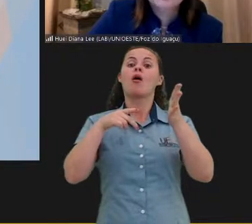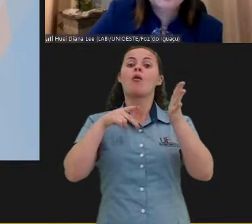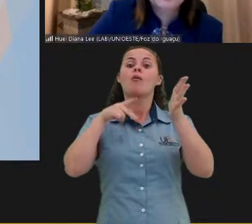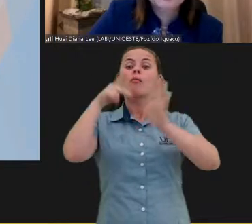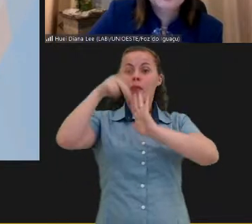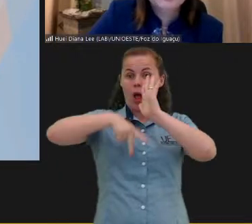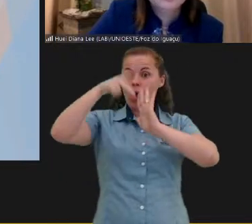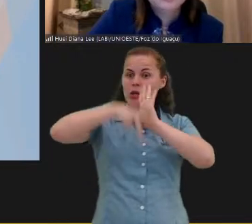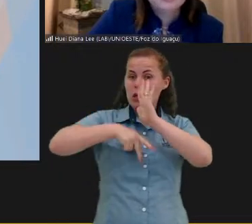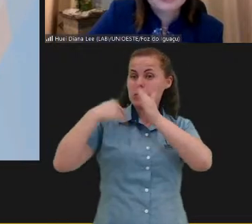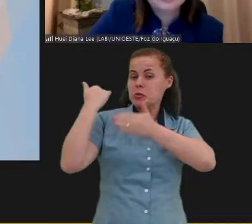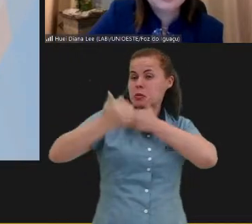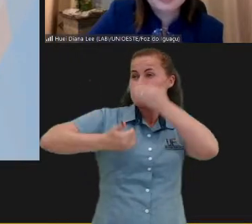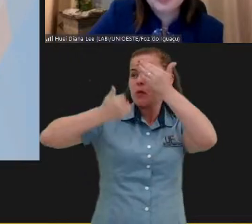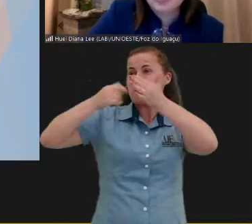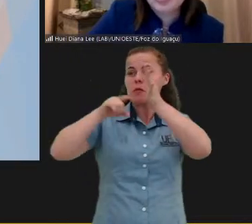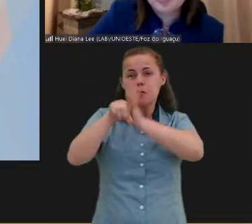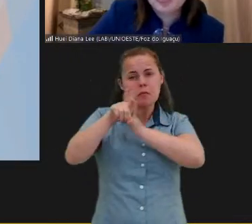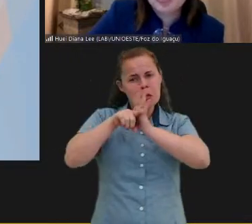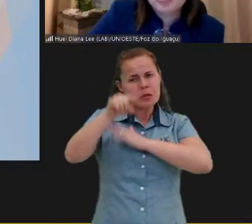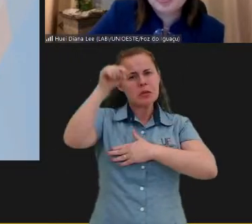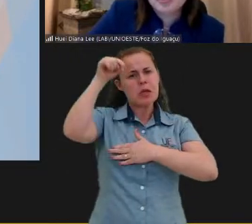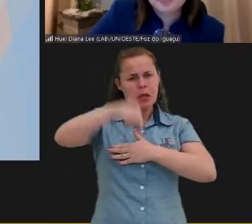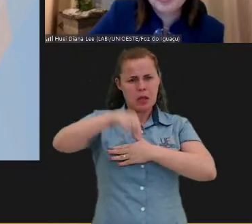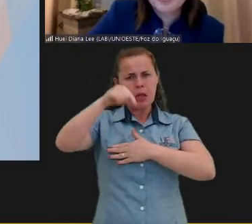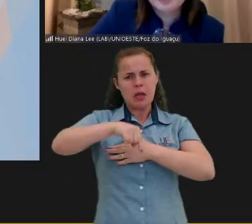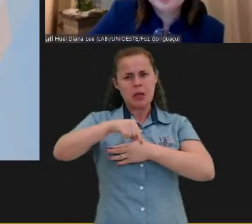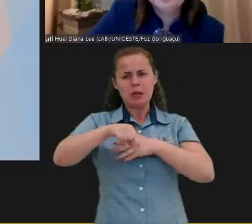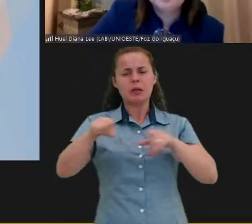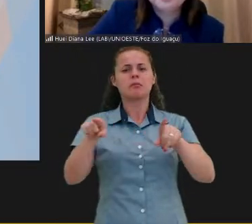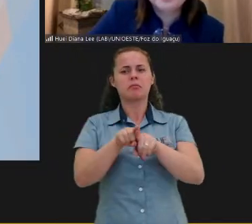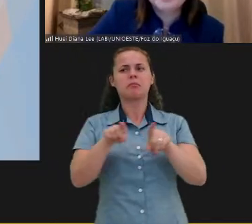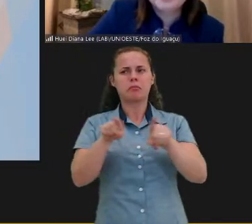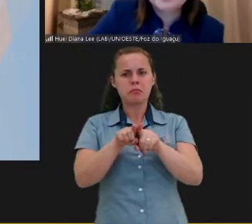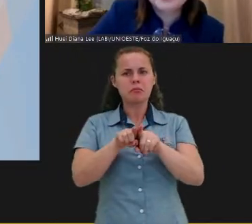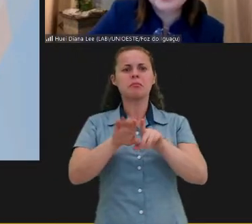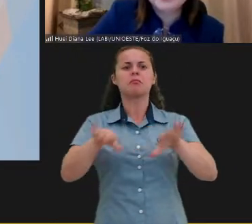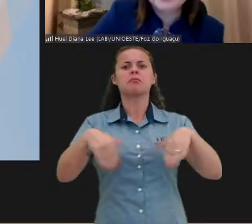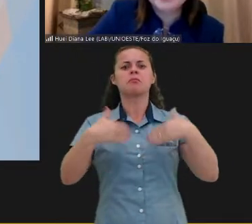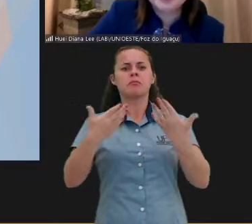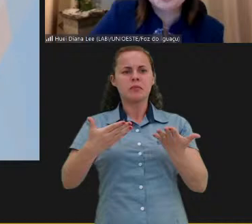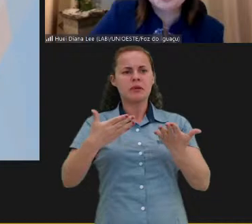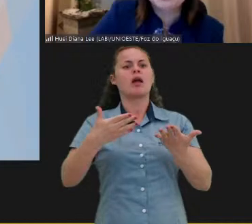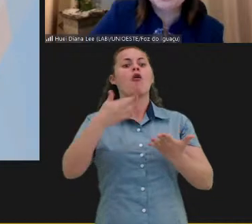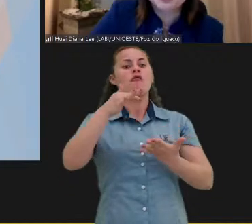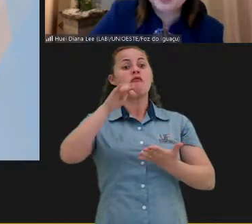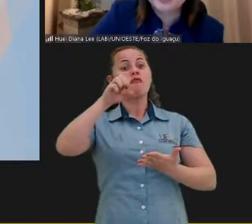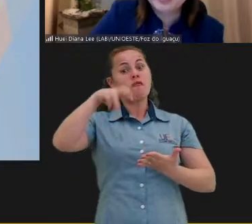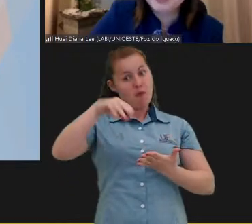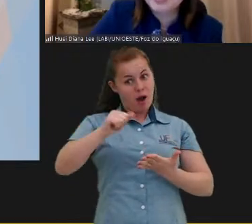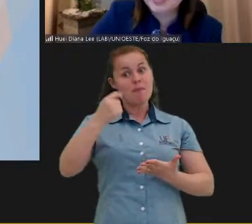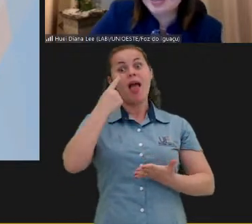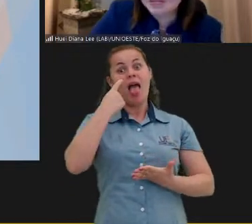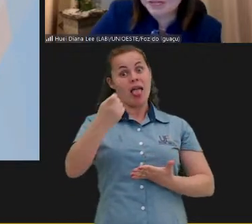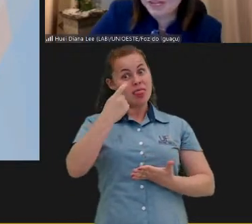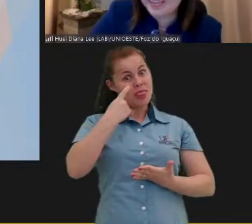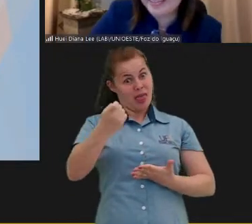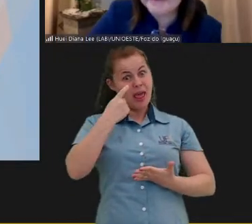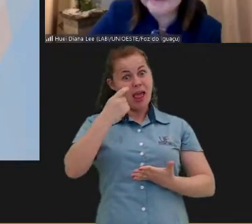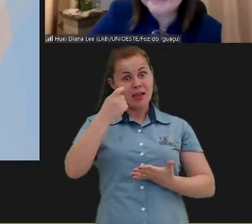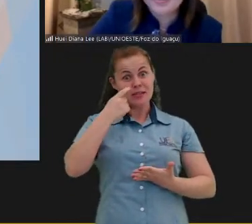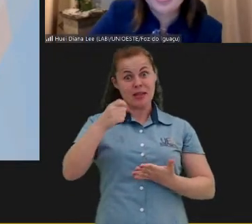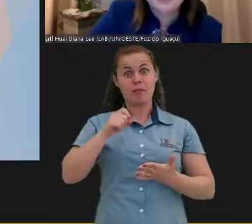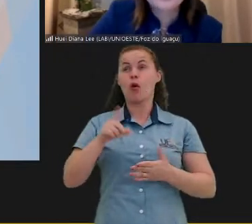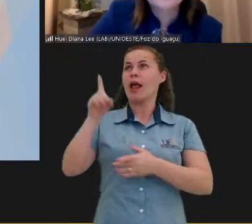e ele é baseado em Deep Learning, por isso Deep, e o Fama aqui é muito interessante, porque Fama é a deusa grega da